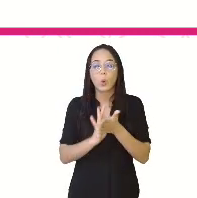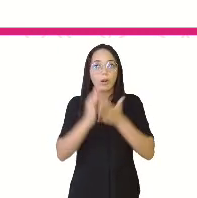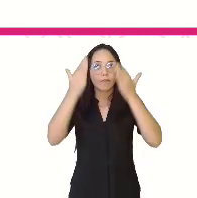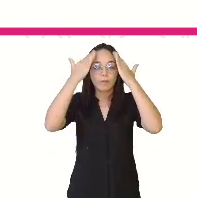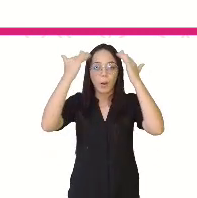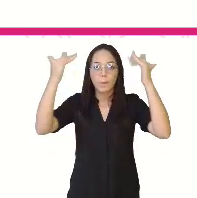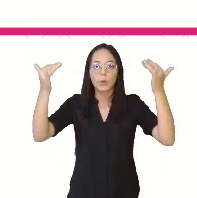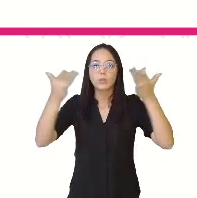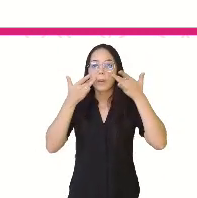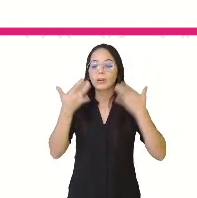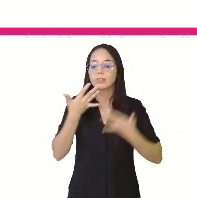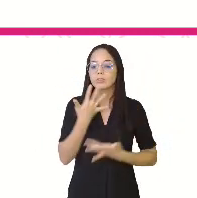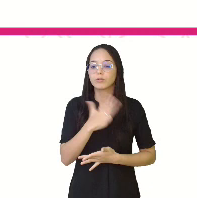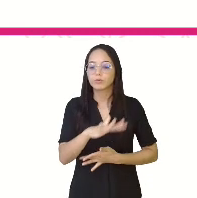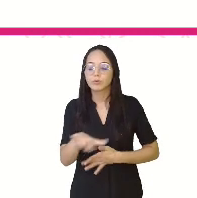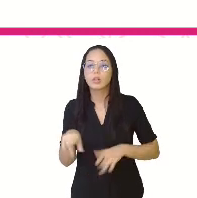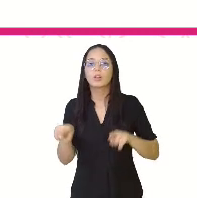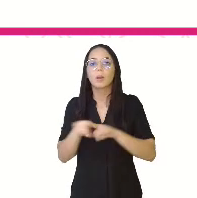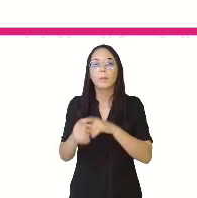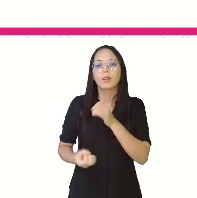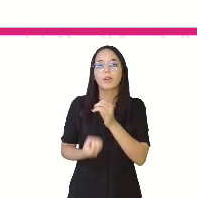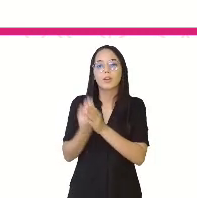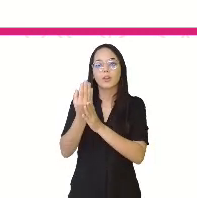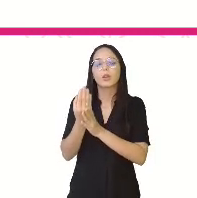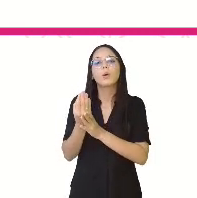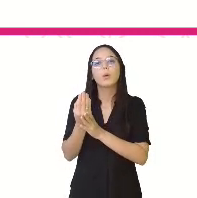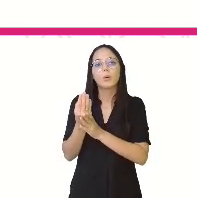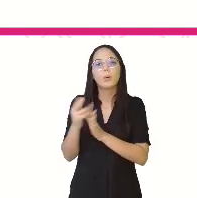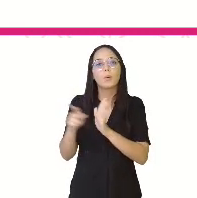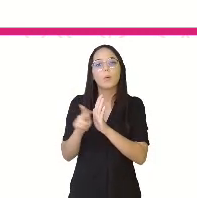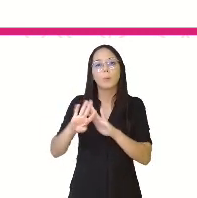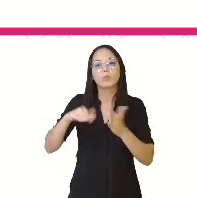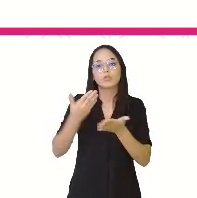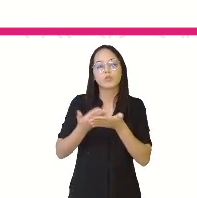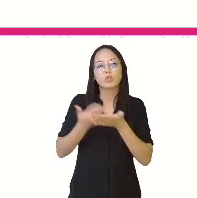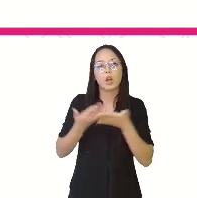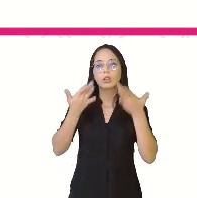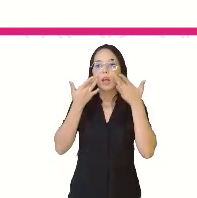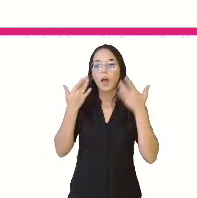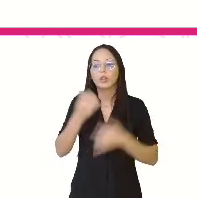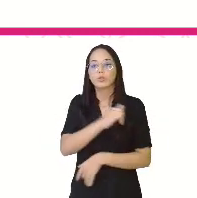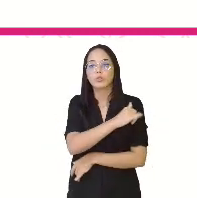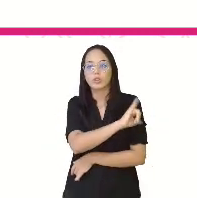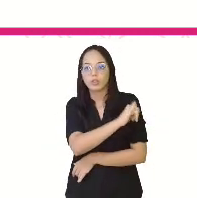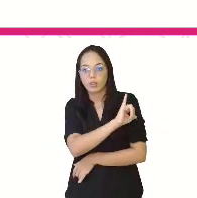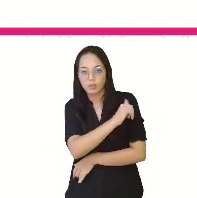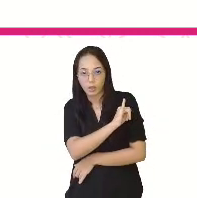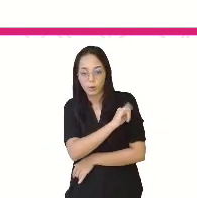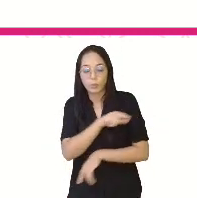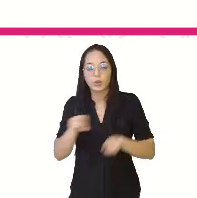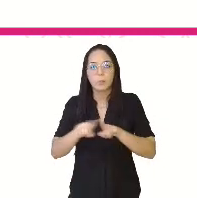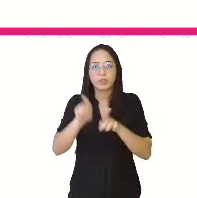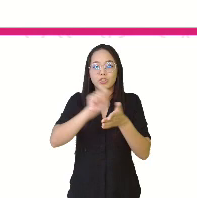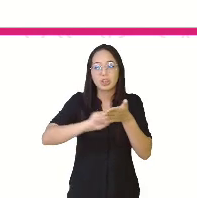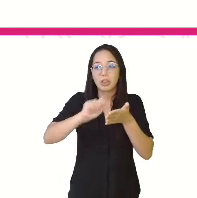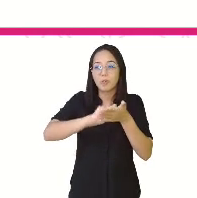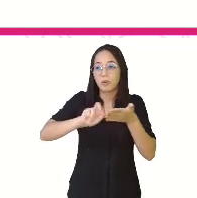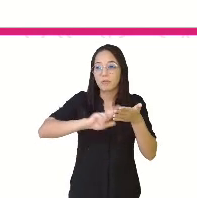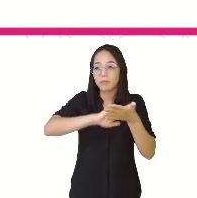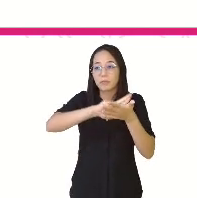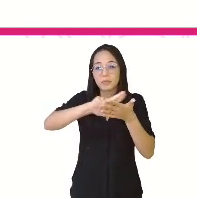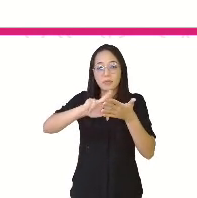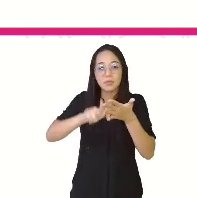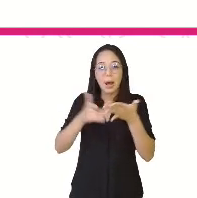famosas peças infantis e fundadora do tablado da Escola de Teatro do Rio de Janeiro. Ela escreveu várias peças que